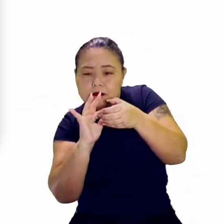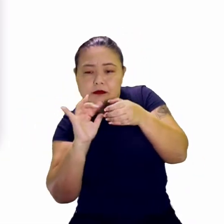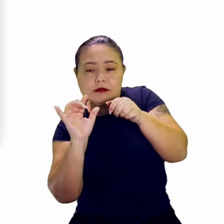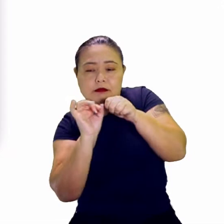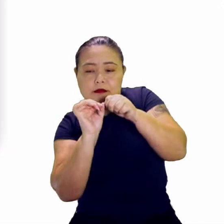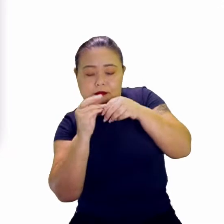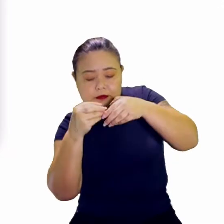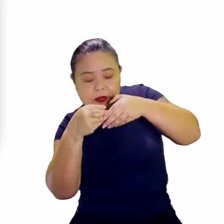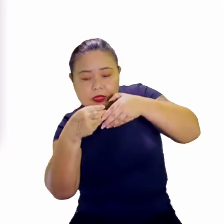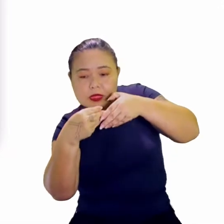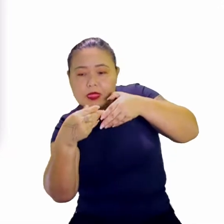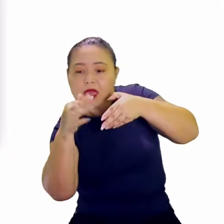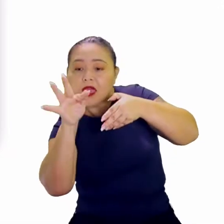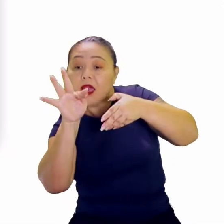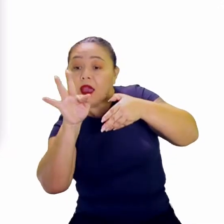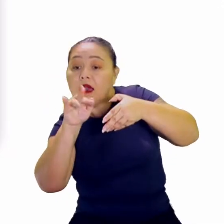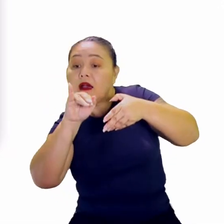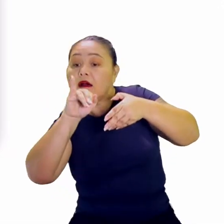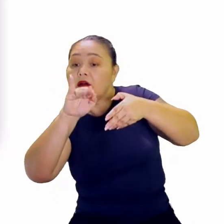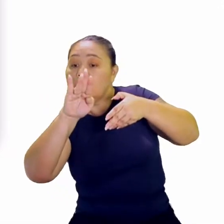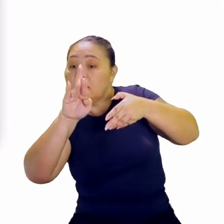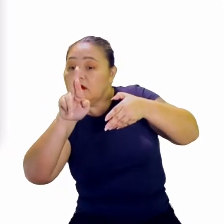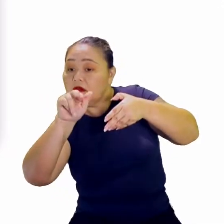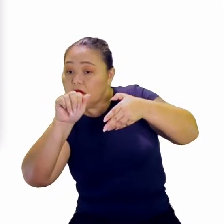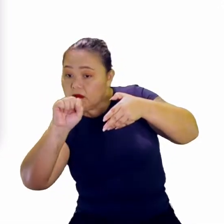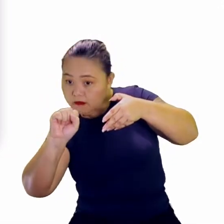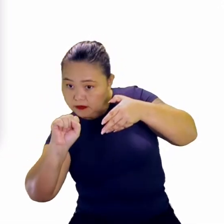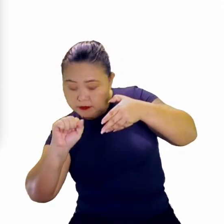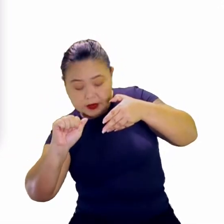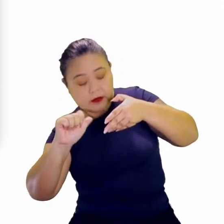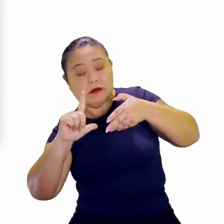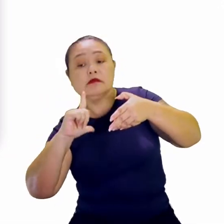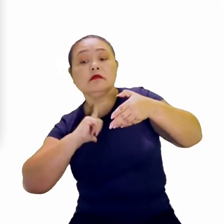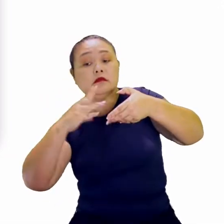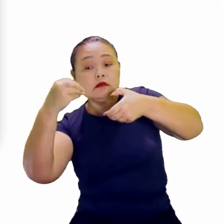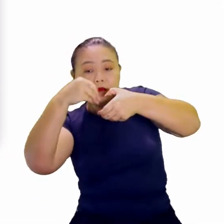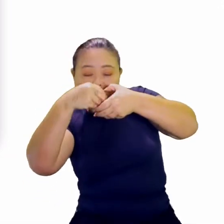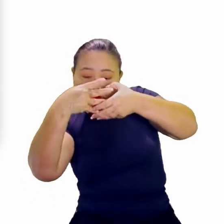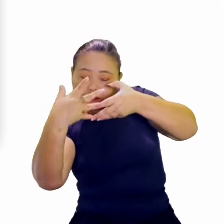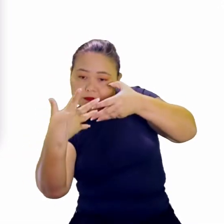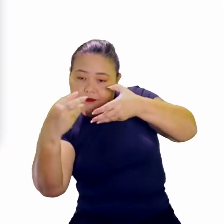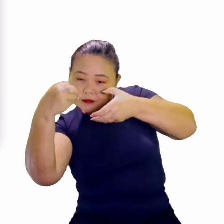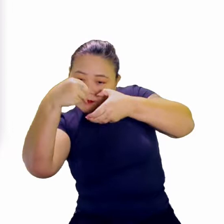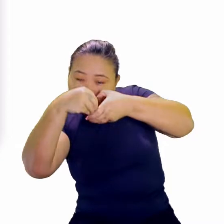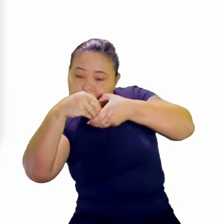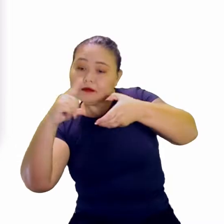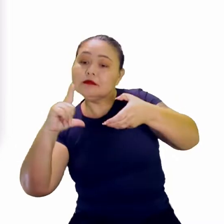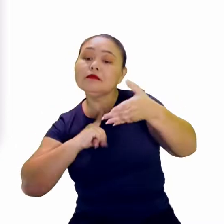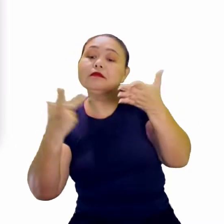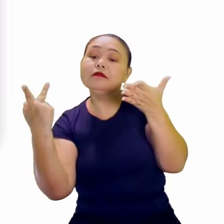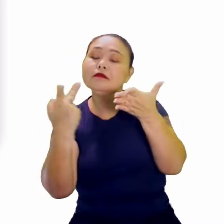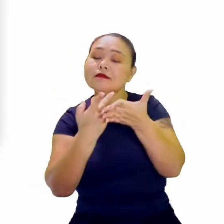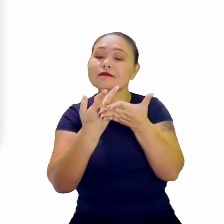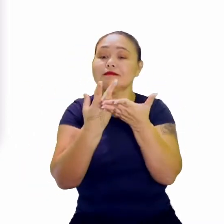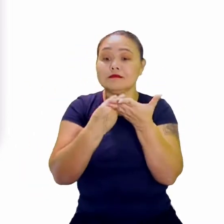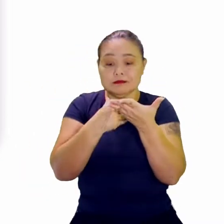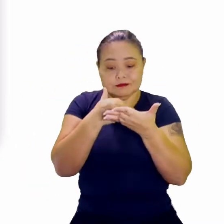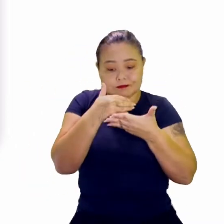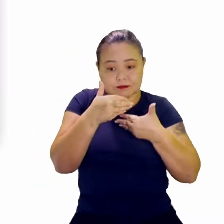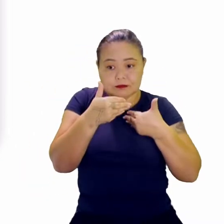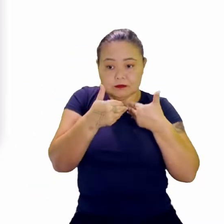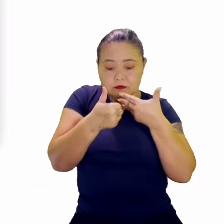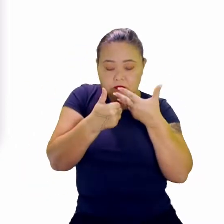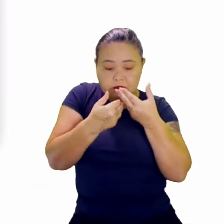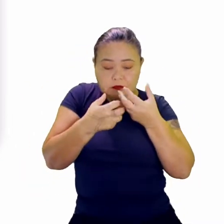A fibra muscular. É dentro dessa fibra muscular que vai acontecer todo o processo